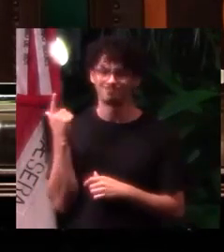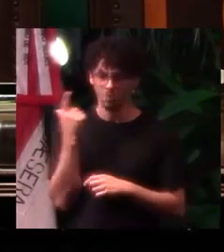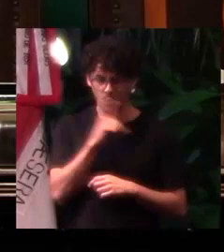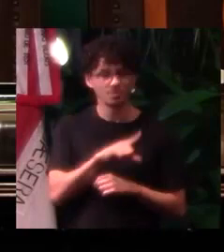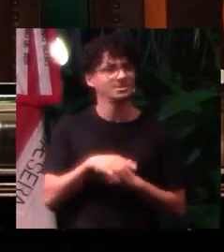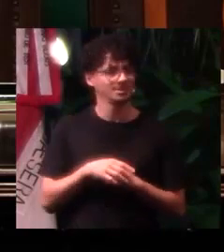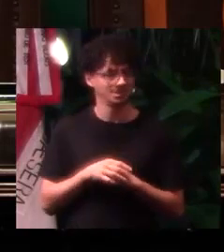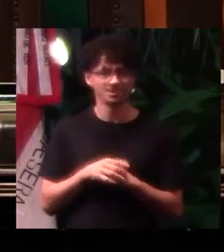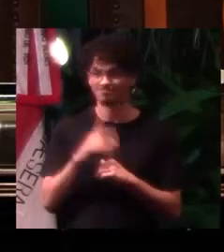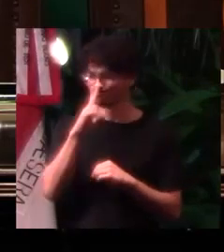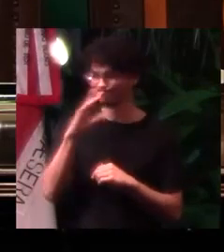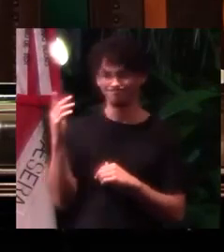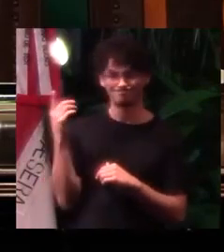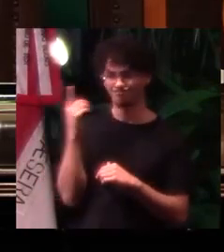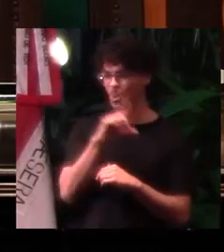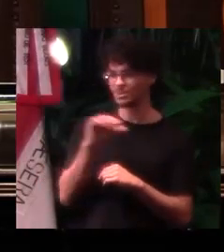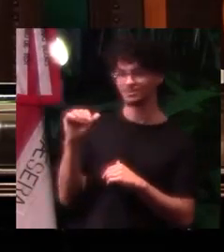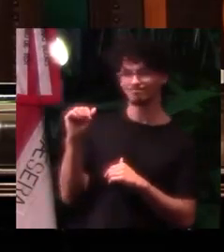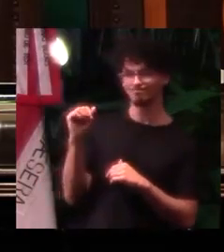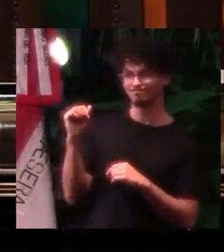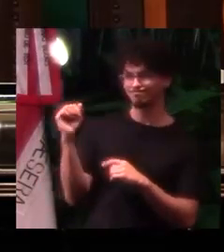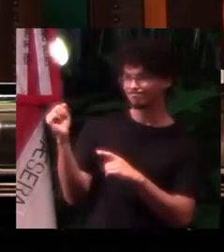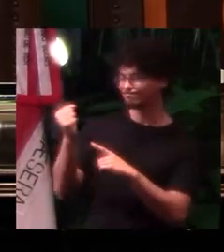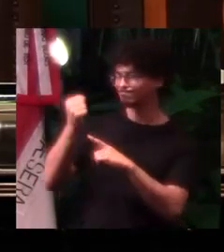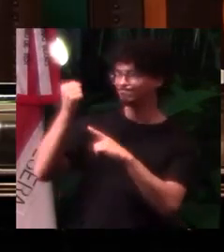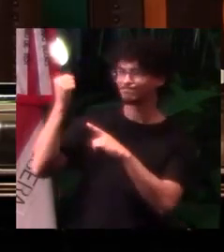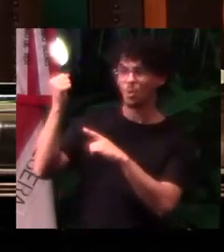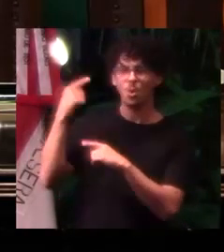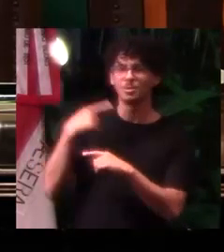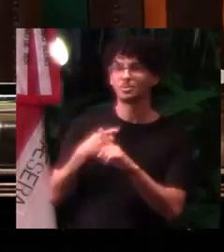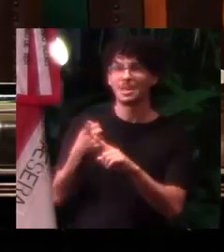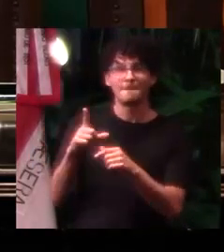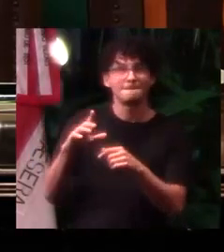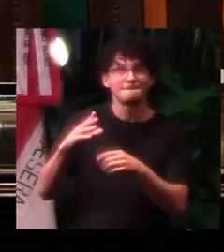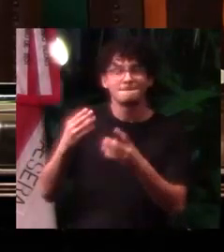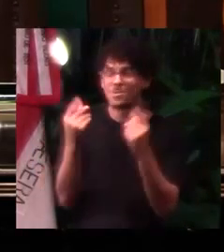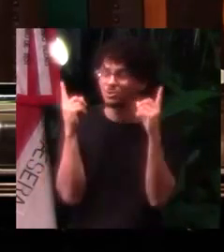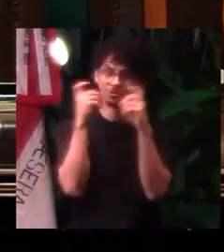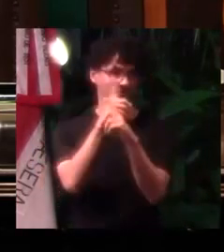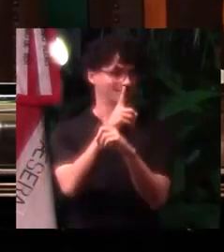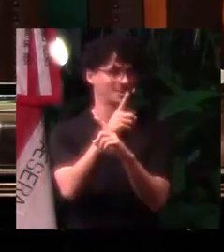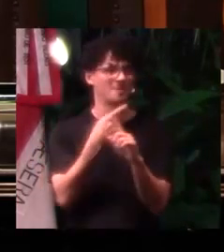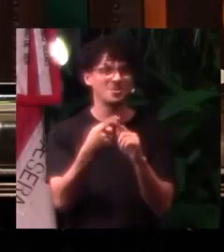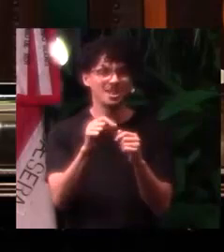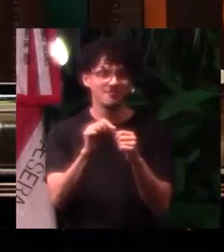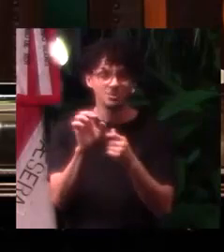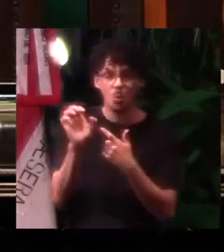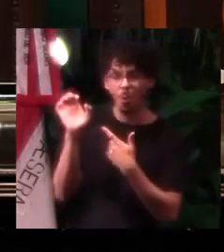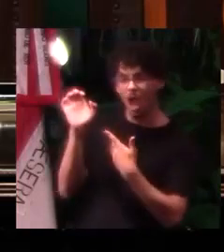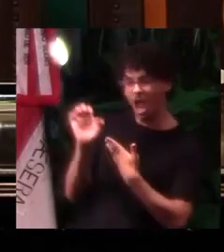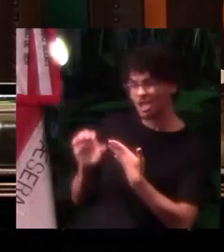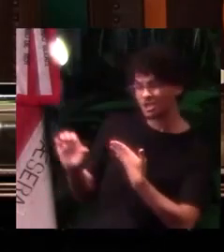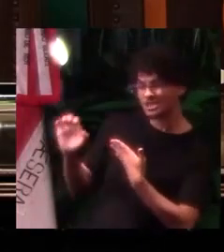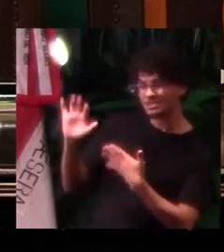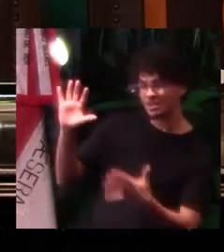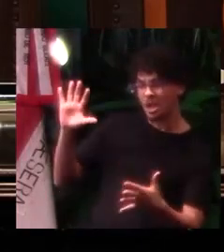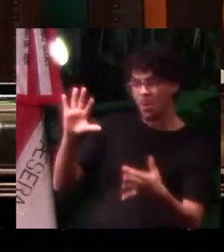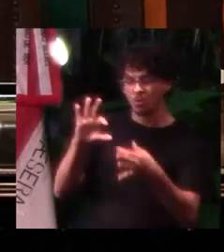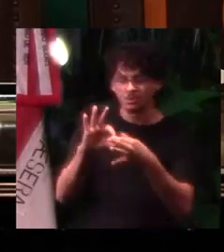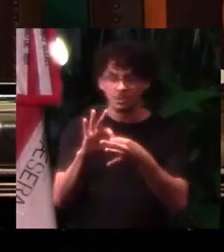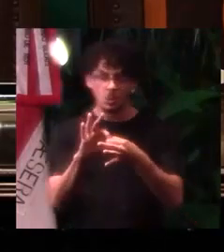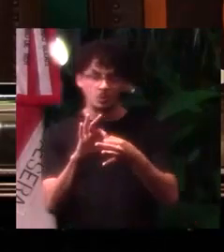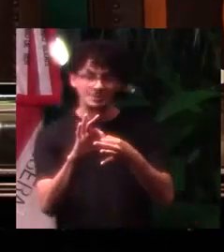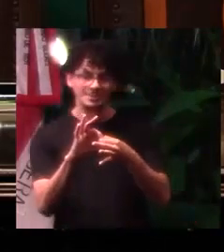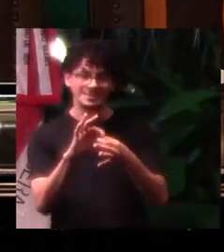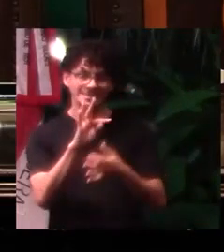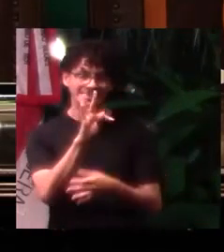assim, fazendo coisas muito difíceis, né, porque ele fez uma espécie de regionalismo transcendental,